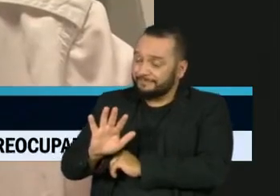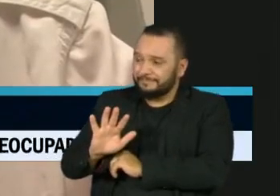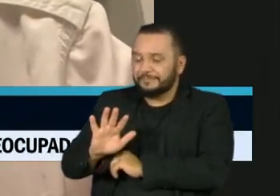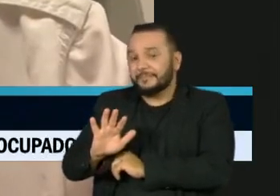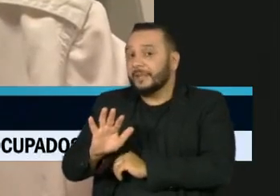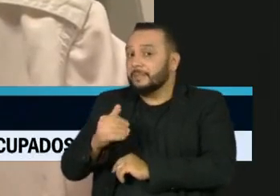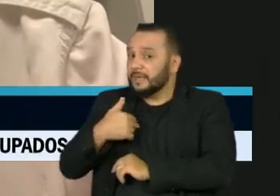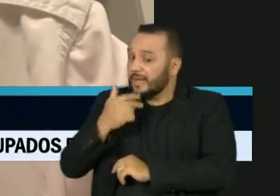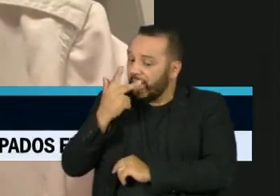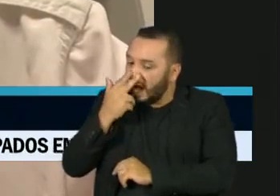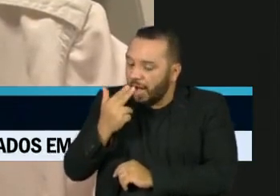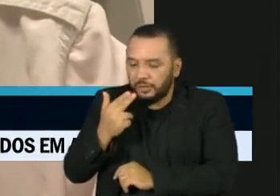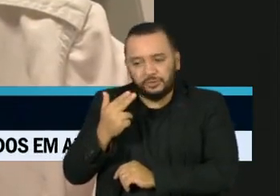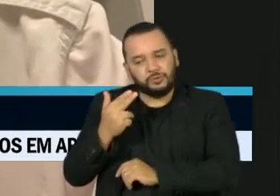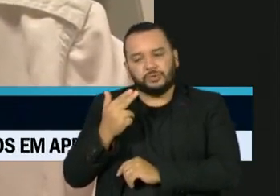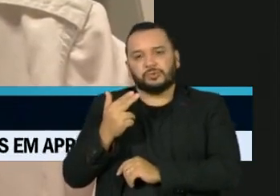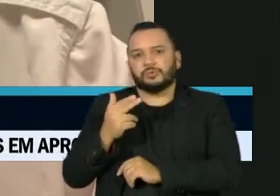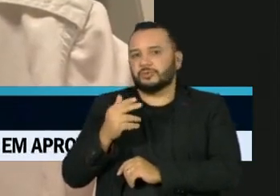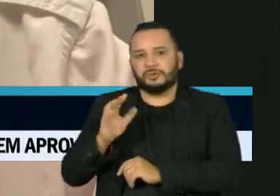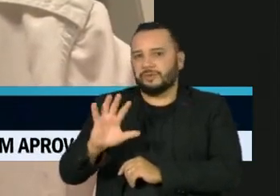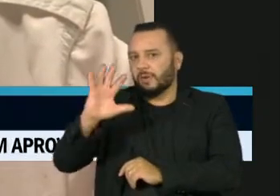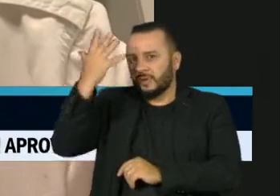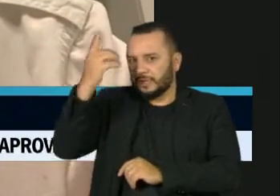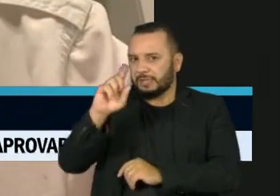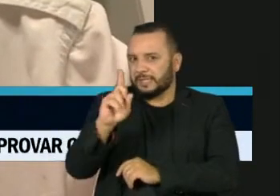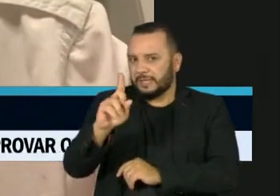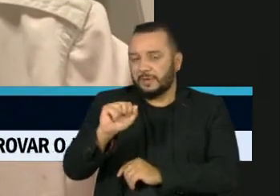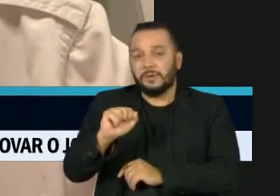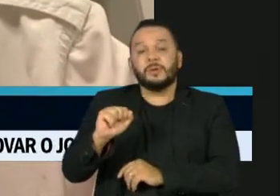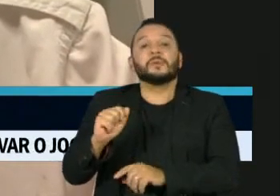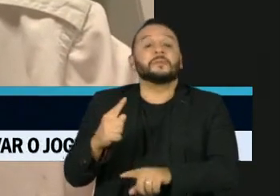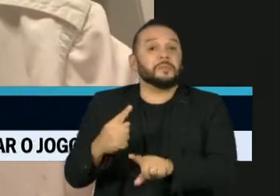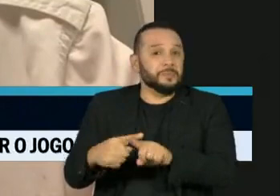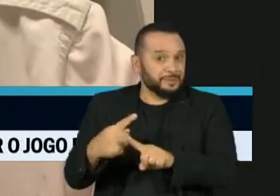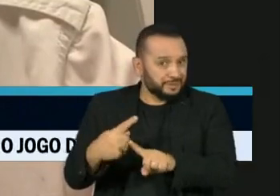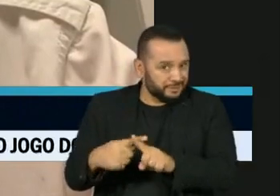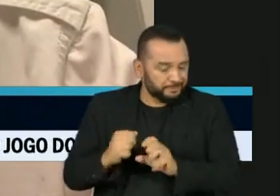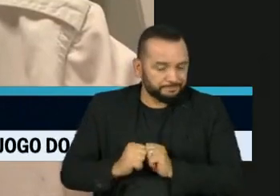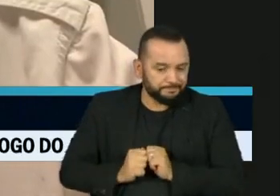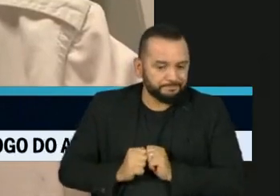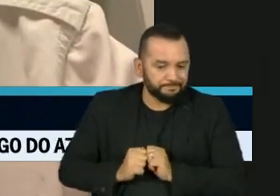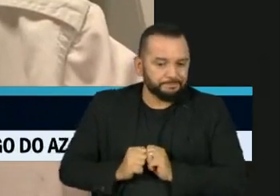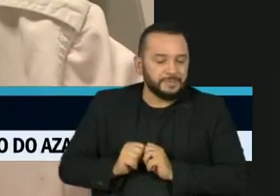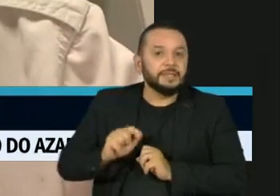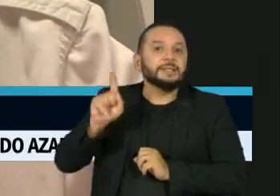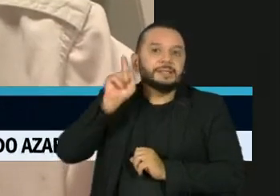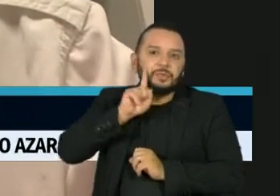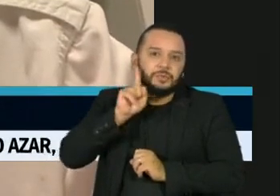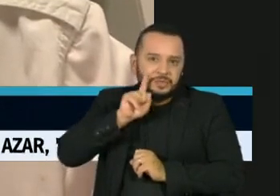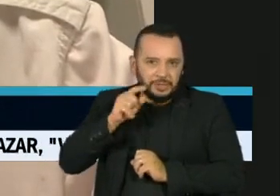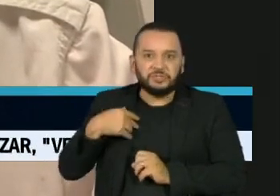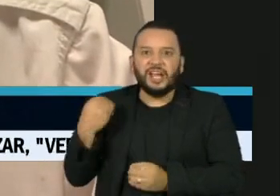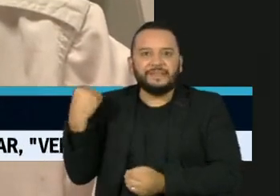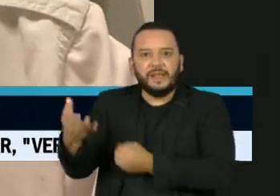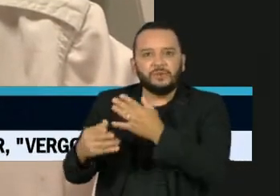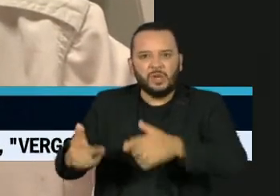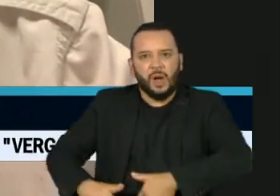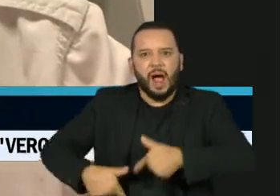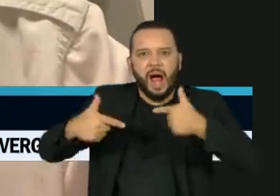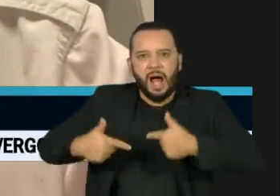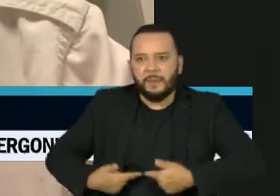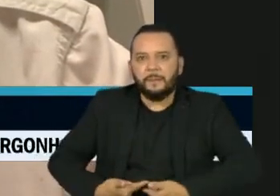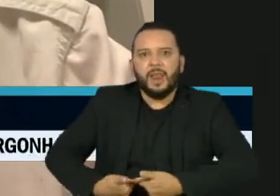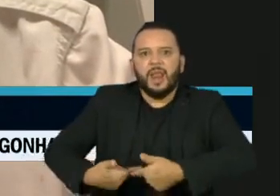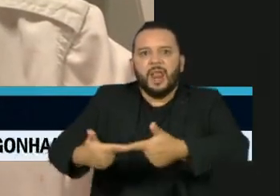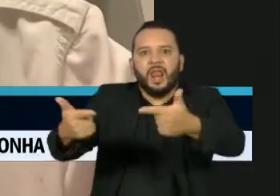porque os Estados Unidos enviaram armamentos, helicópteros, recentemente